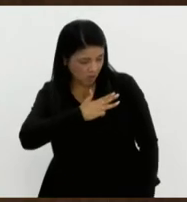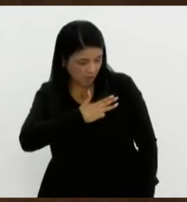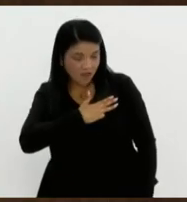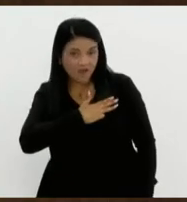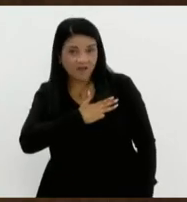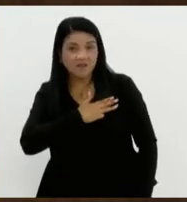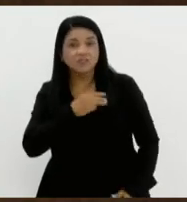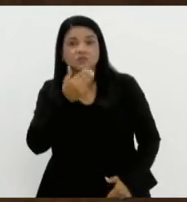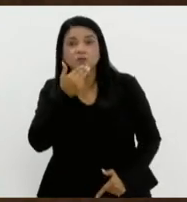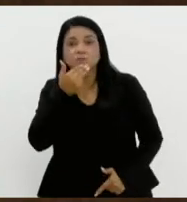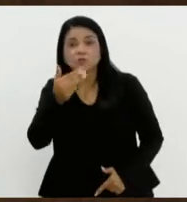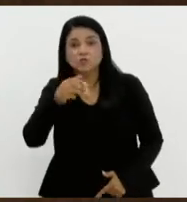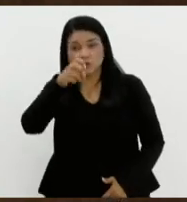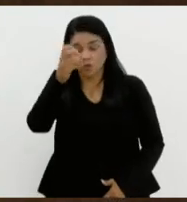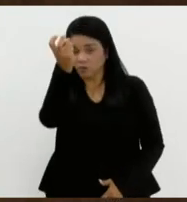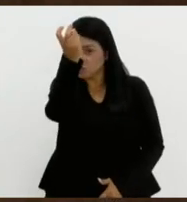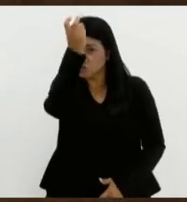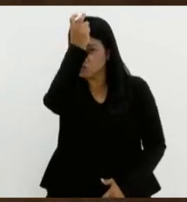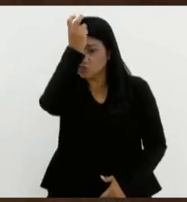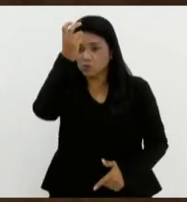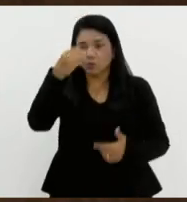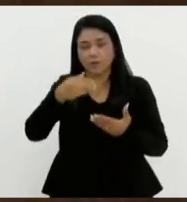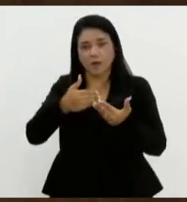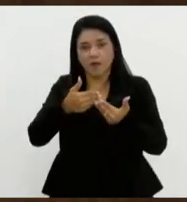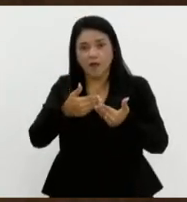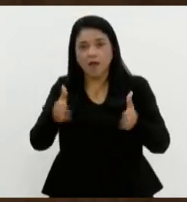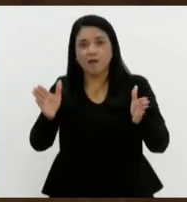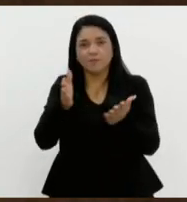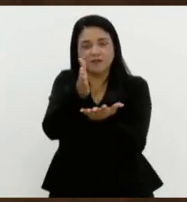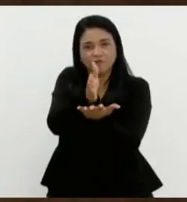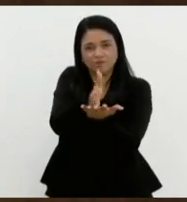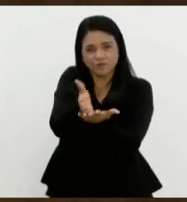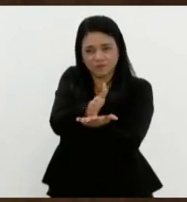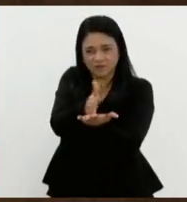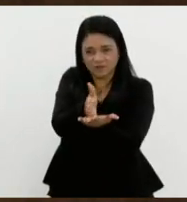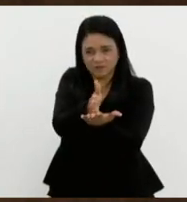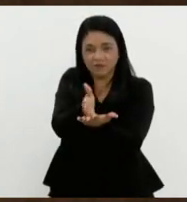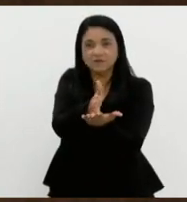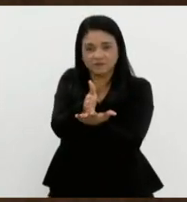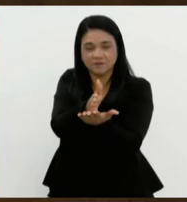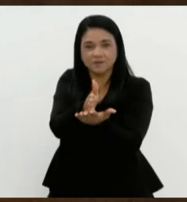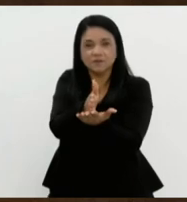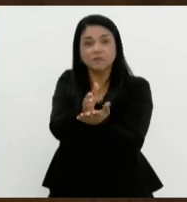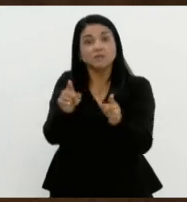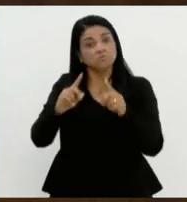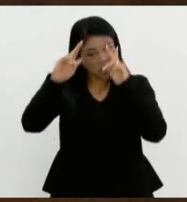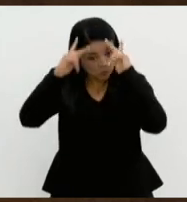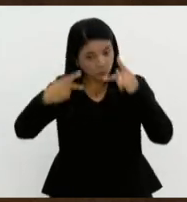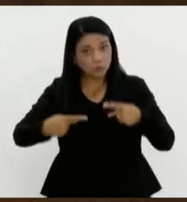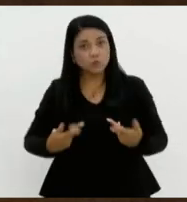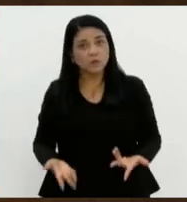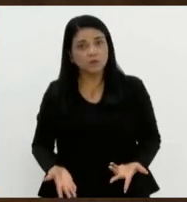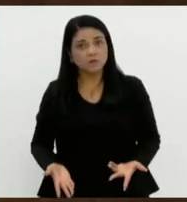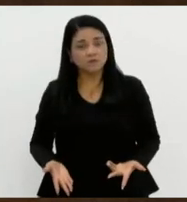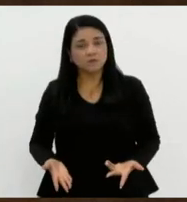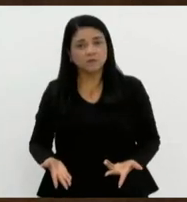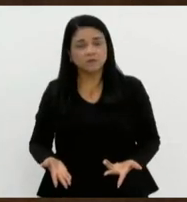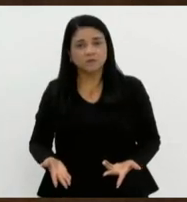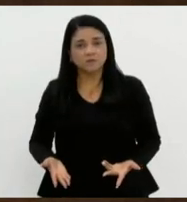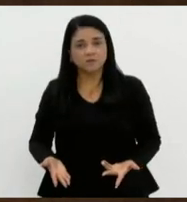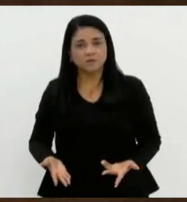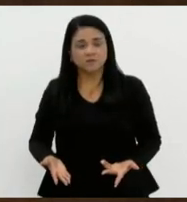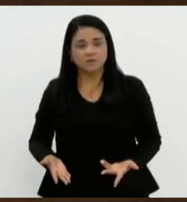abrir a fronteira, são muçulmanos também, para o Irã abrir a fronteira, são muçulmanos também, e grande